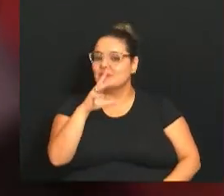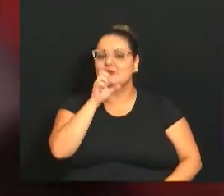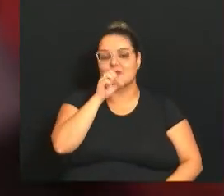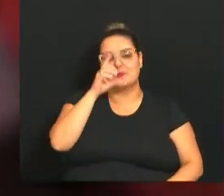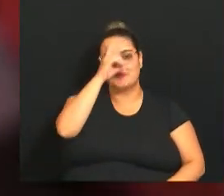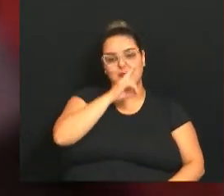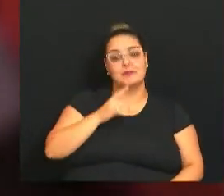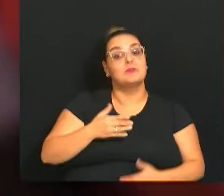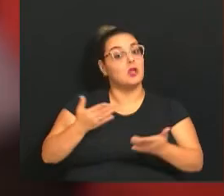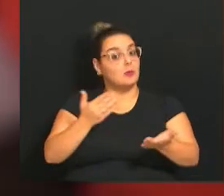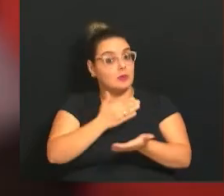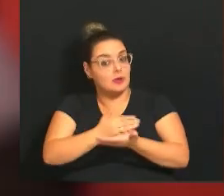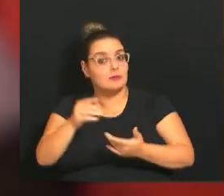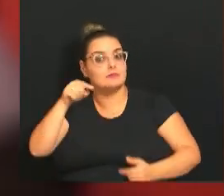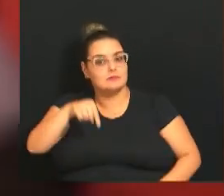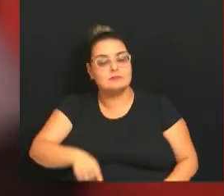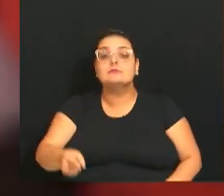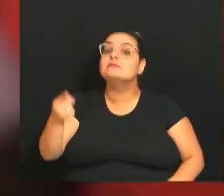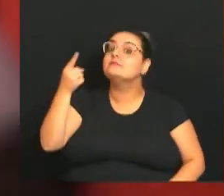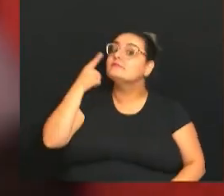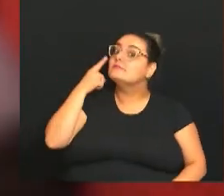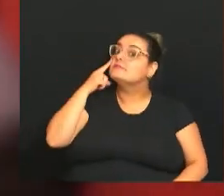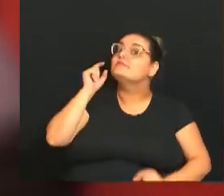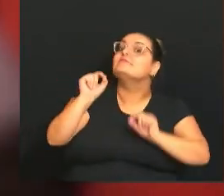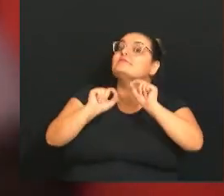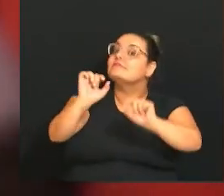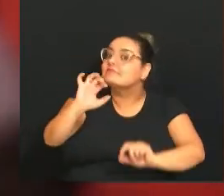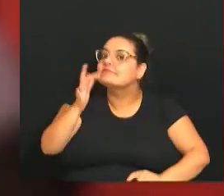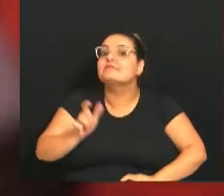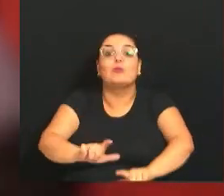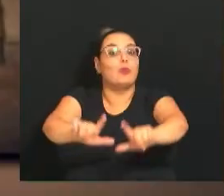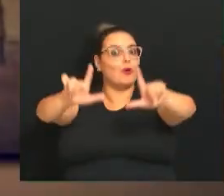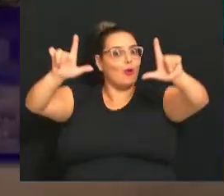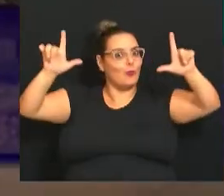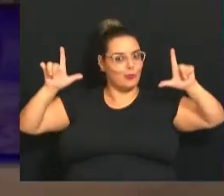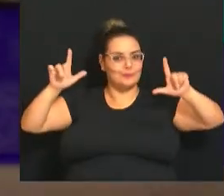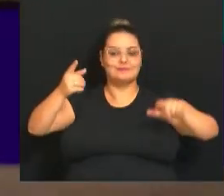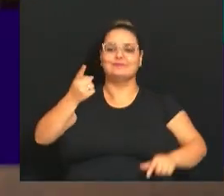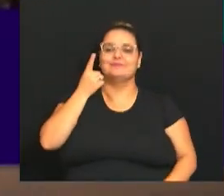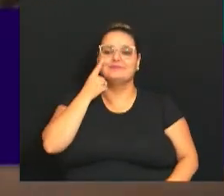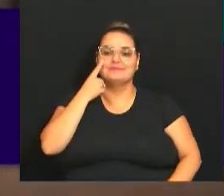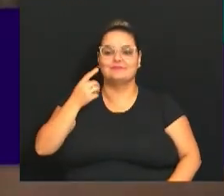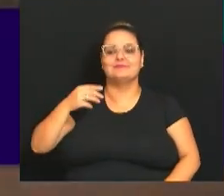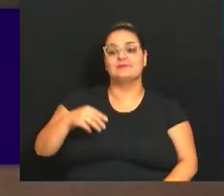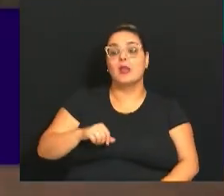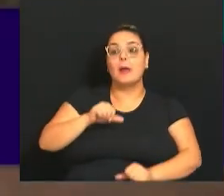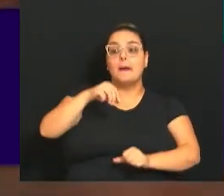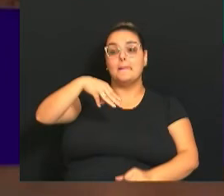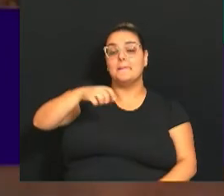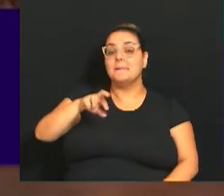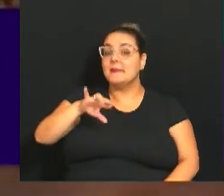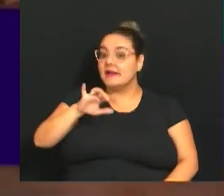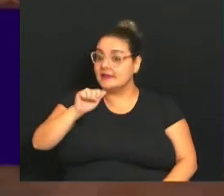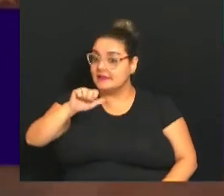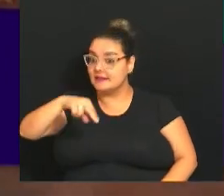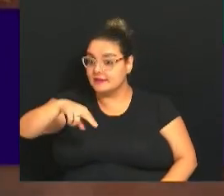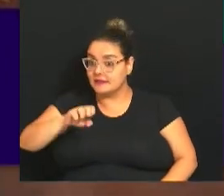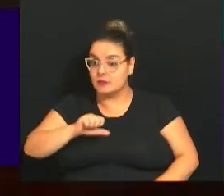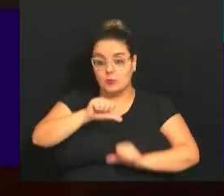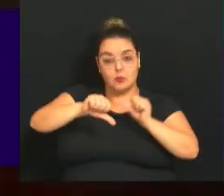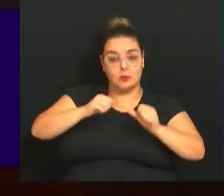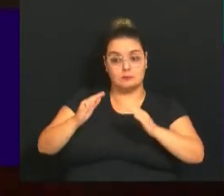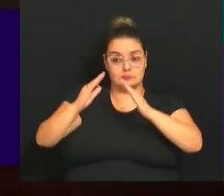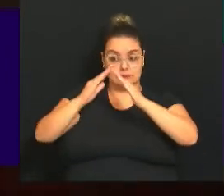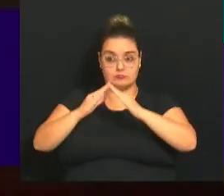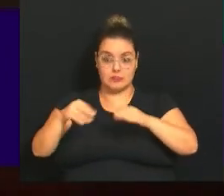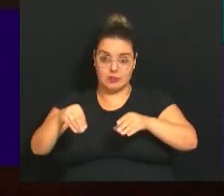para começar, vamos ver o que está rolando nas telonas? Confira! Mariane mudou para uma nova casa no interior da Inglaterra,